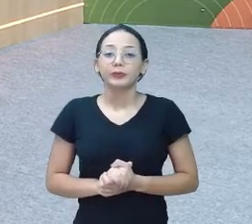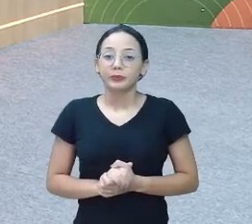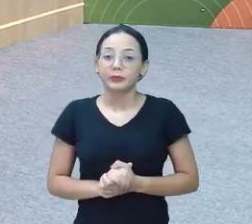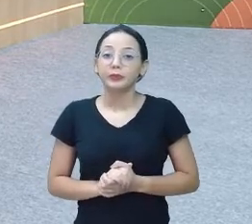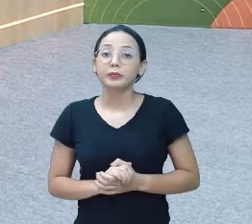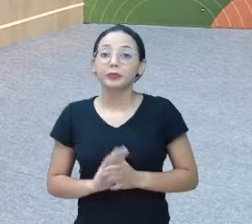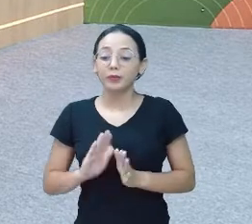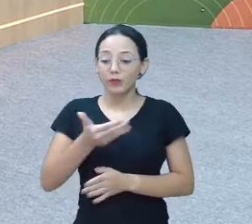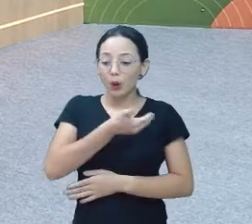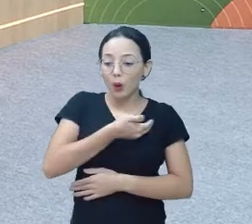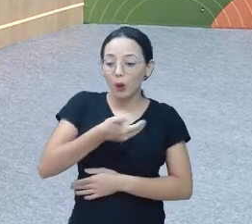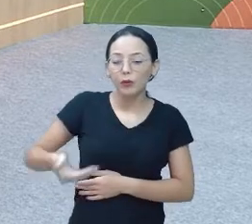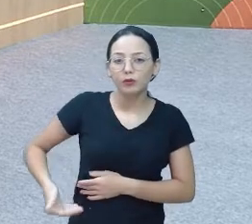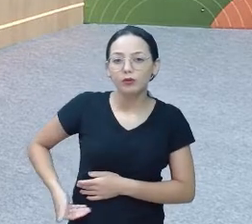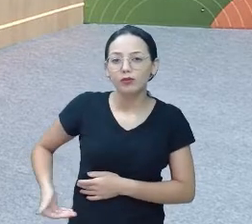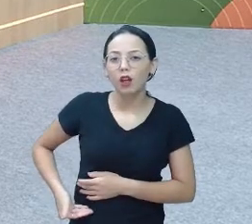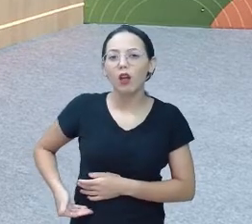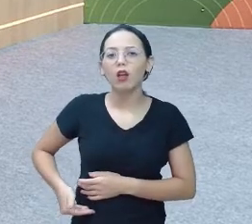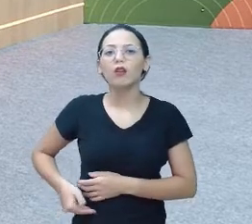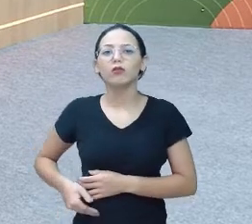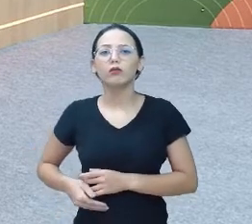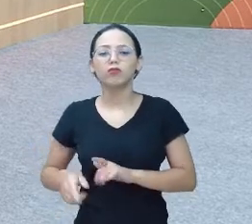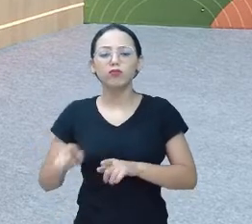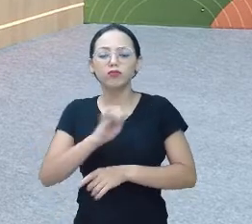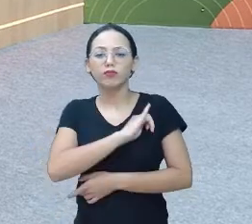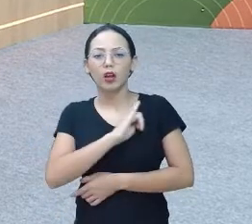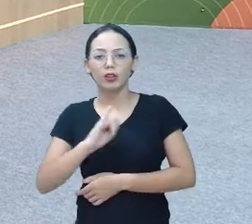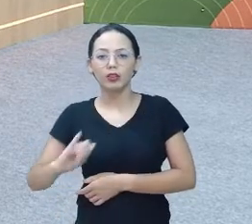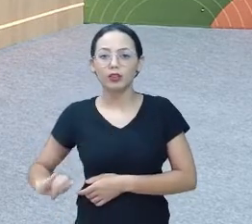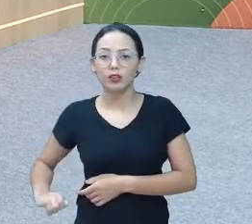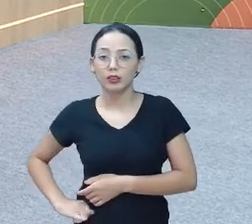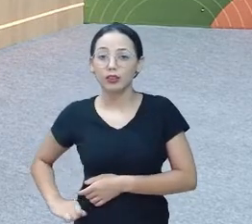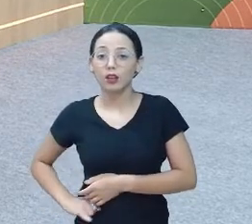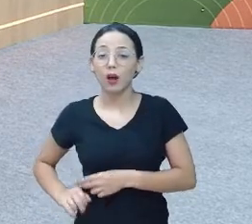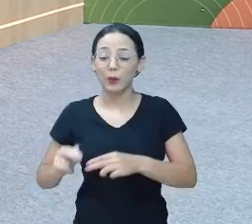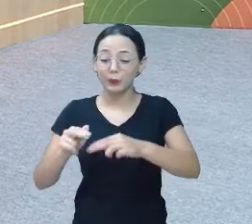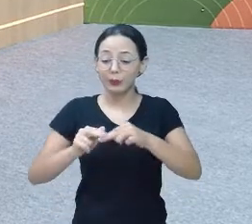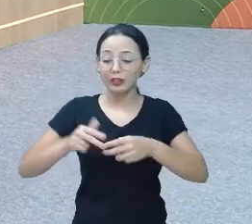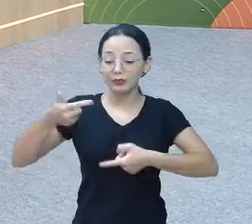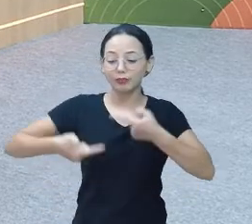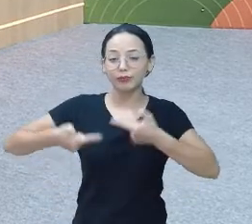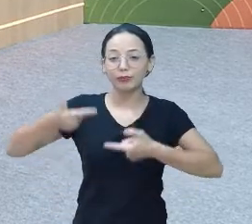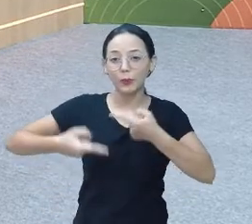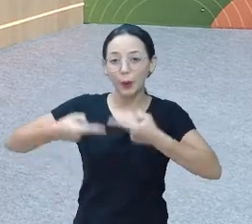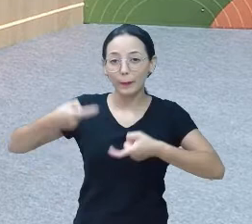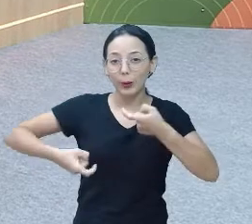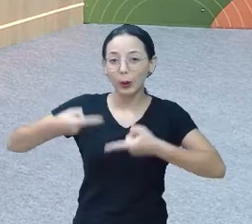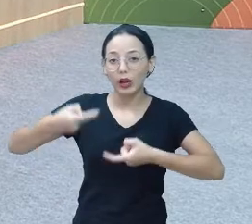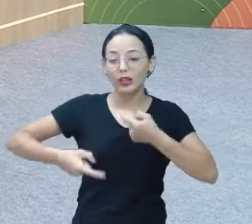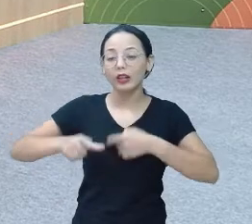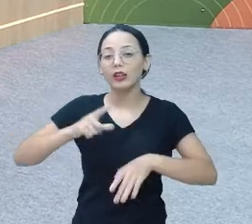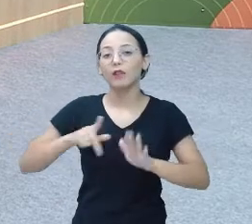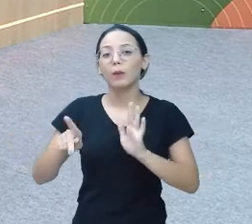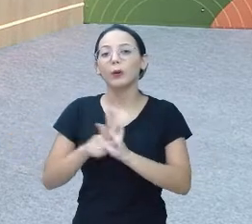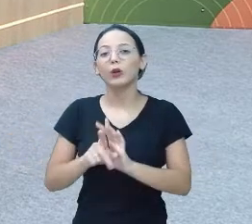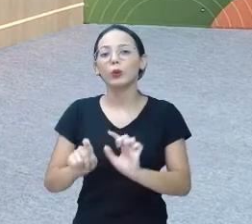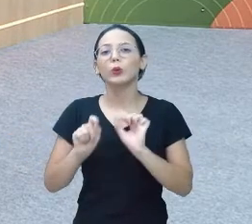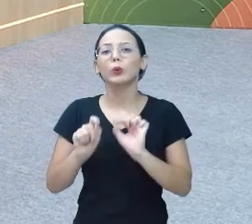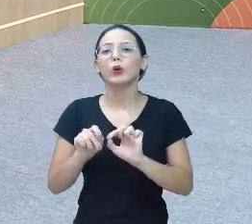dos governos, né, do governo imperial aqui, por meio dessas políticas, né, houve um período de